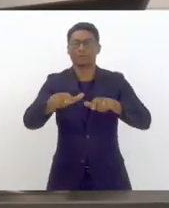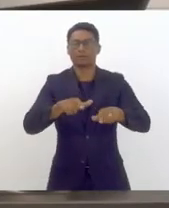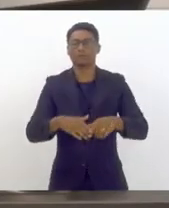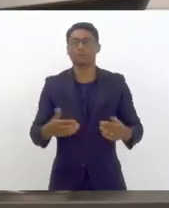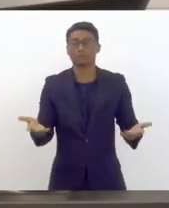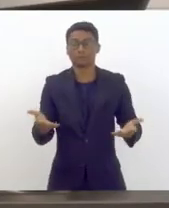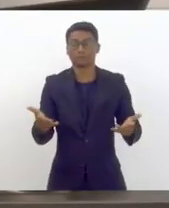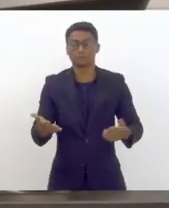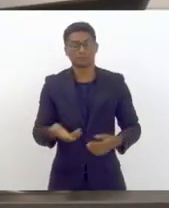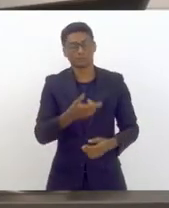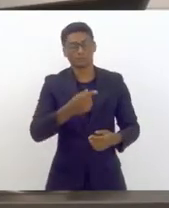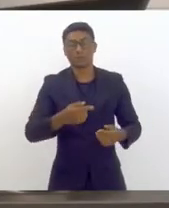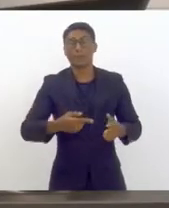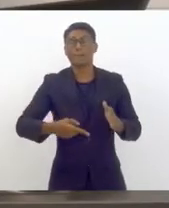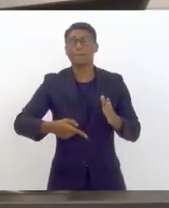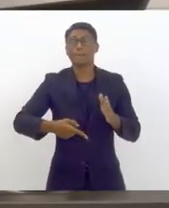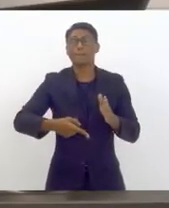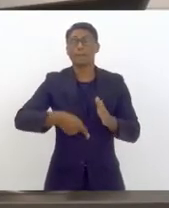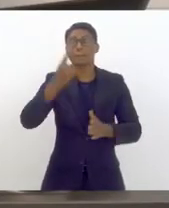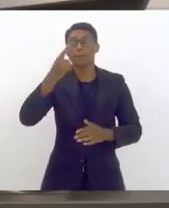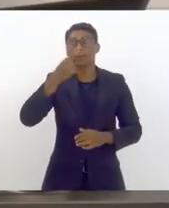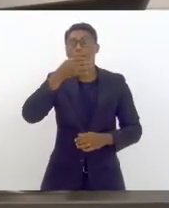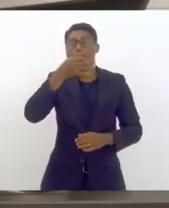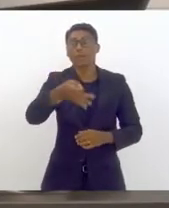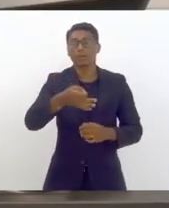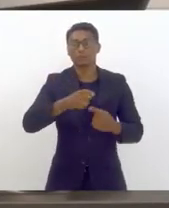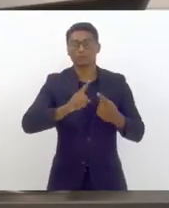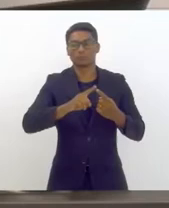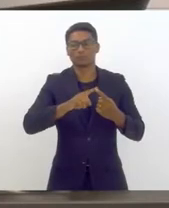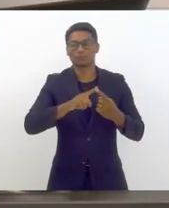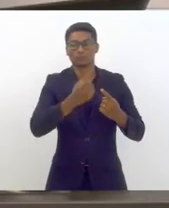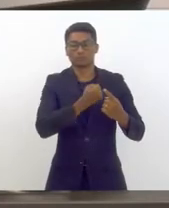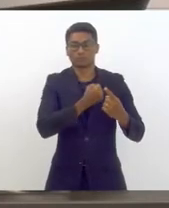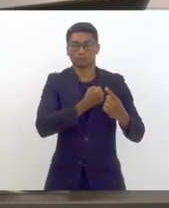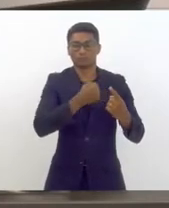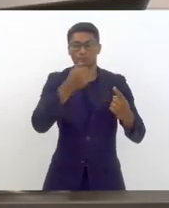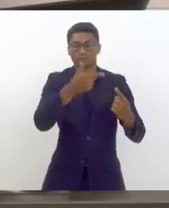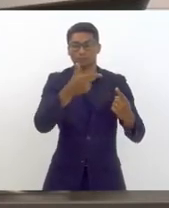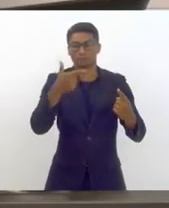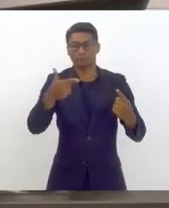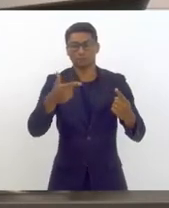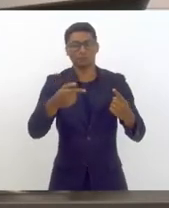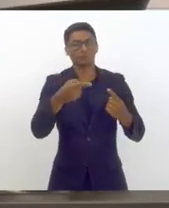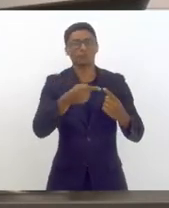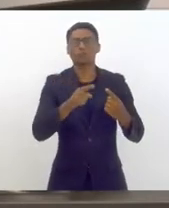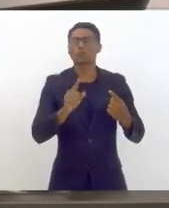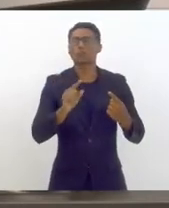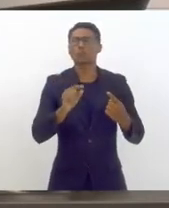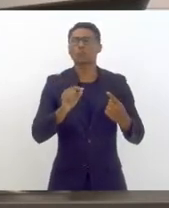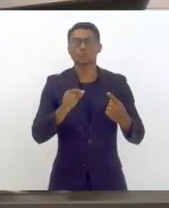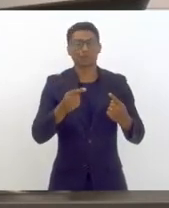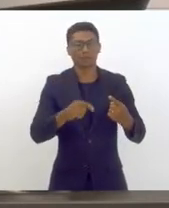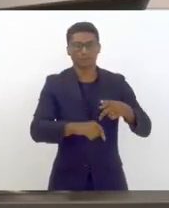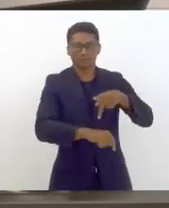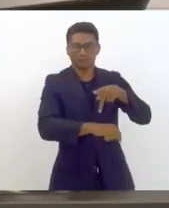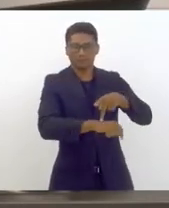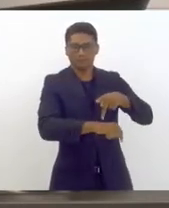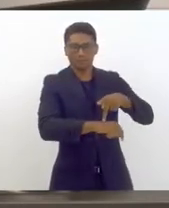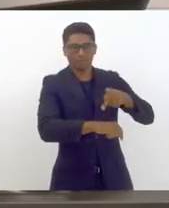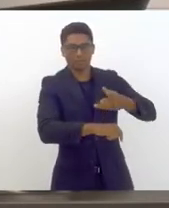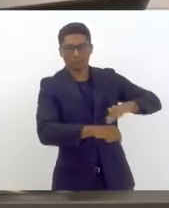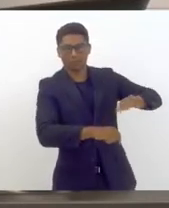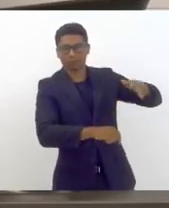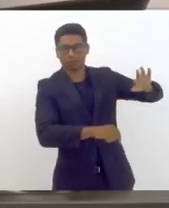para o autor da primeira ideia, que é a ideia legislativa número 22, que assegura o acesso a montanhas rochosas,